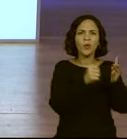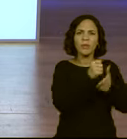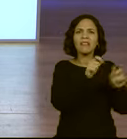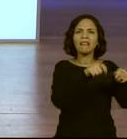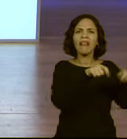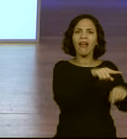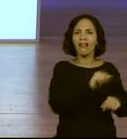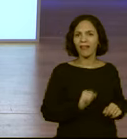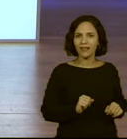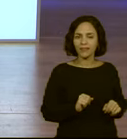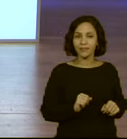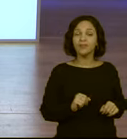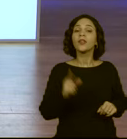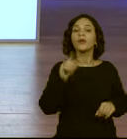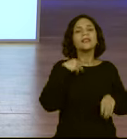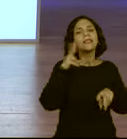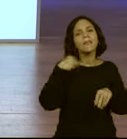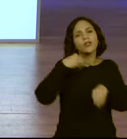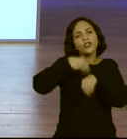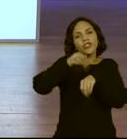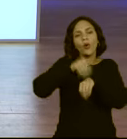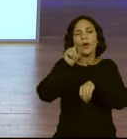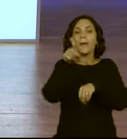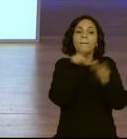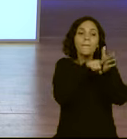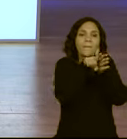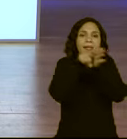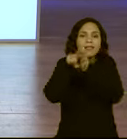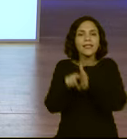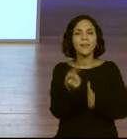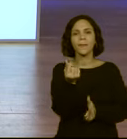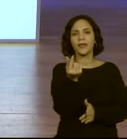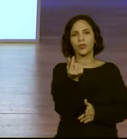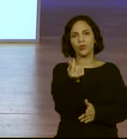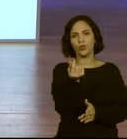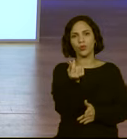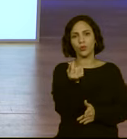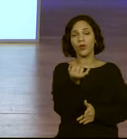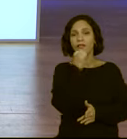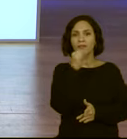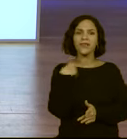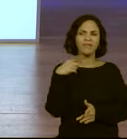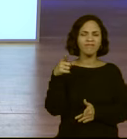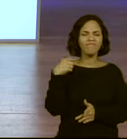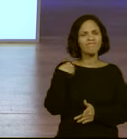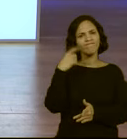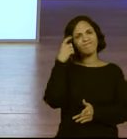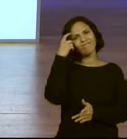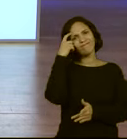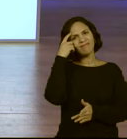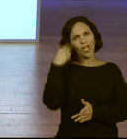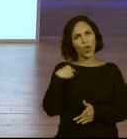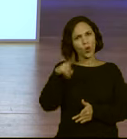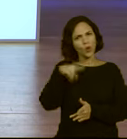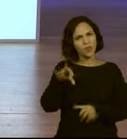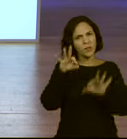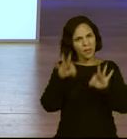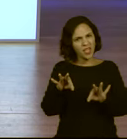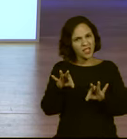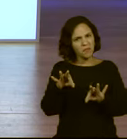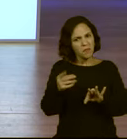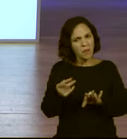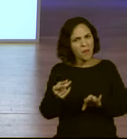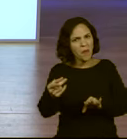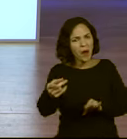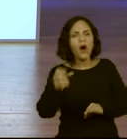gente dá é para você sempre pesquisar os preços antes de comprar e realmente avaliar se é algo que você vai usar por muito